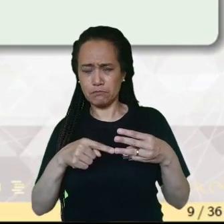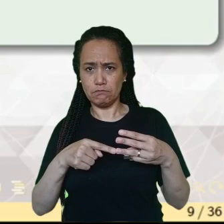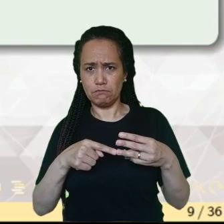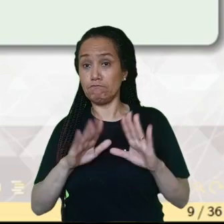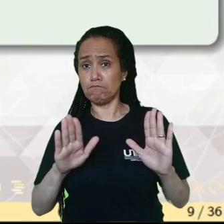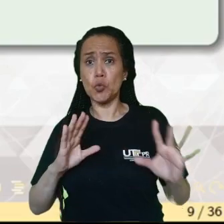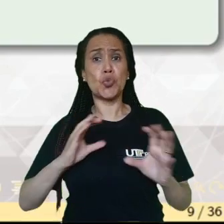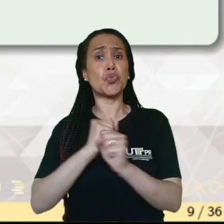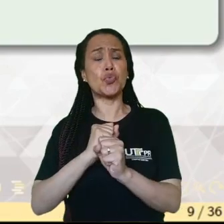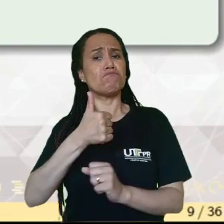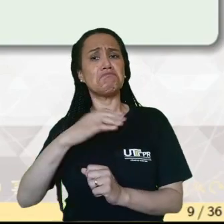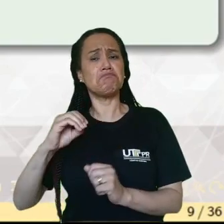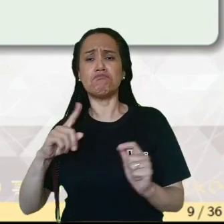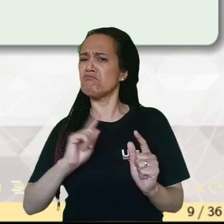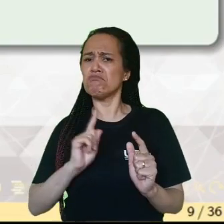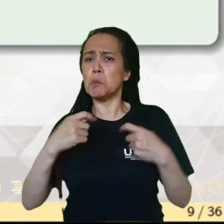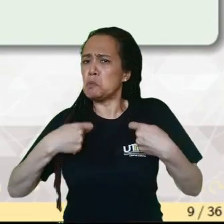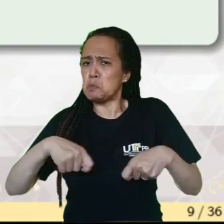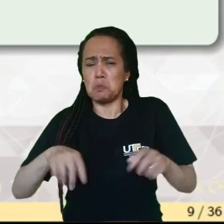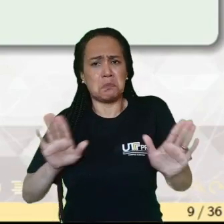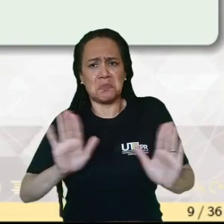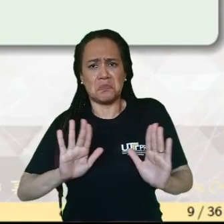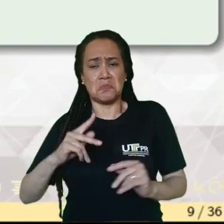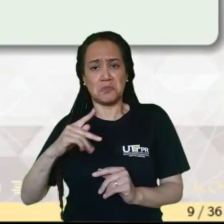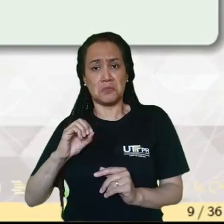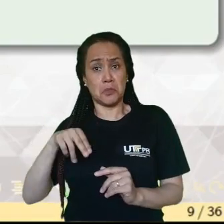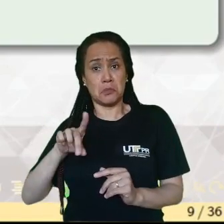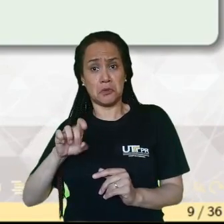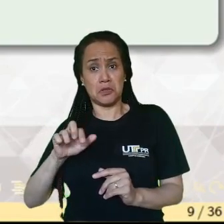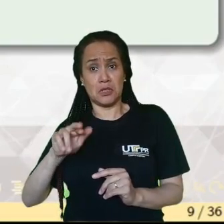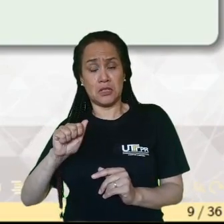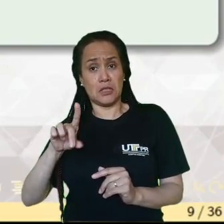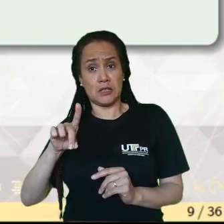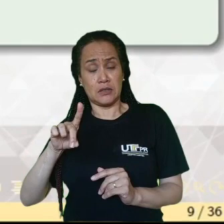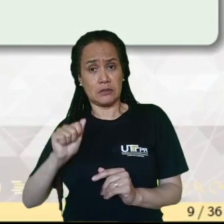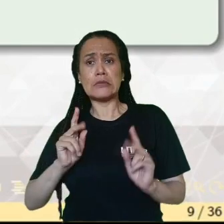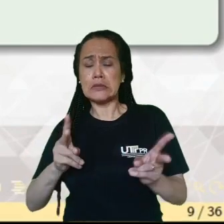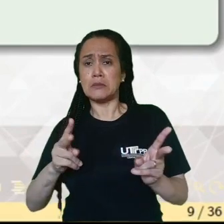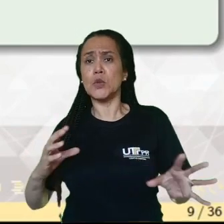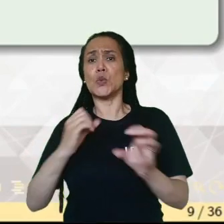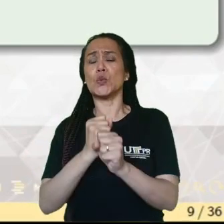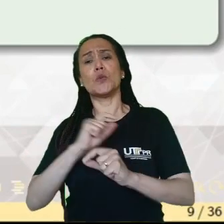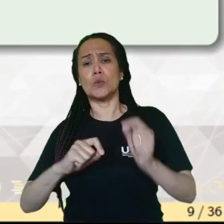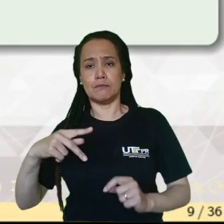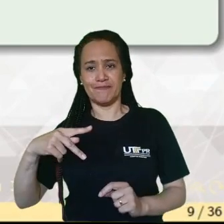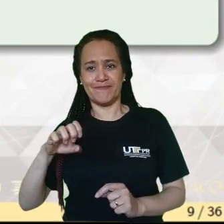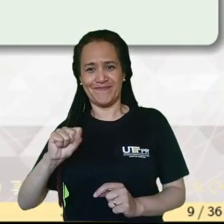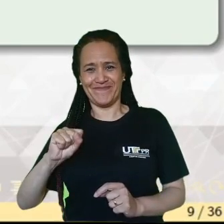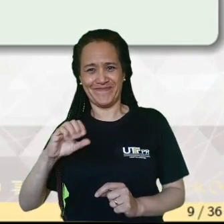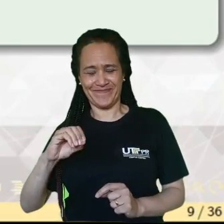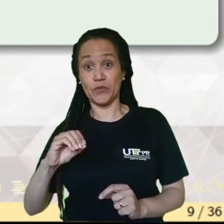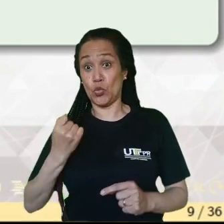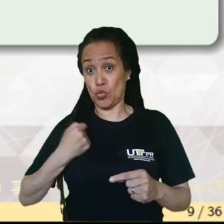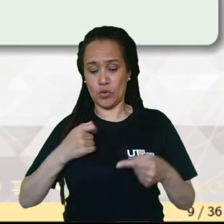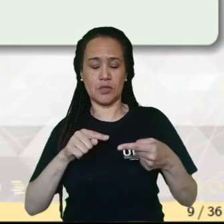40 e a terceira prova vale 80. Observe que não fecha 100. Não precisa, porque ela está ponderada sobre a soma dos pesos. No